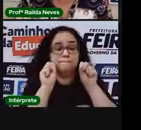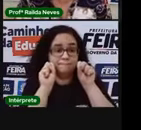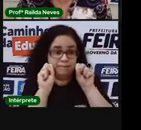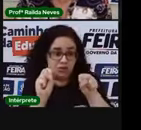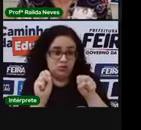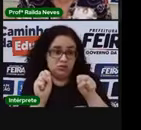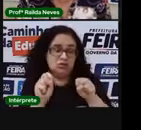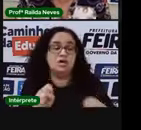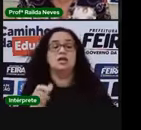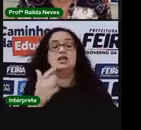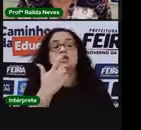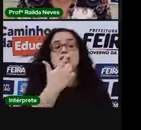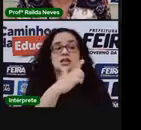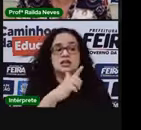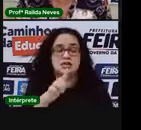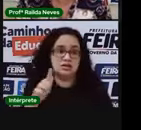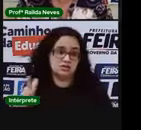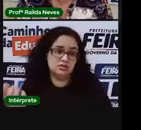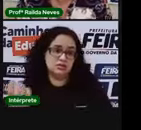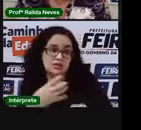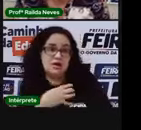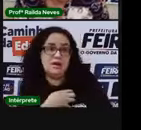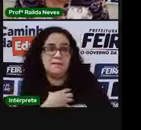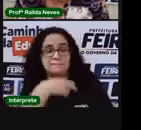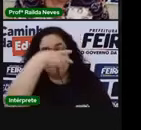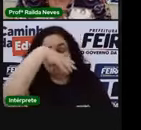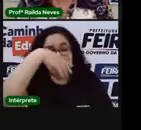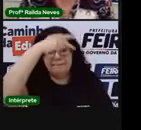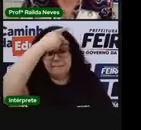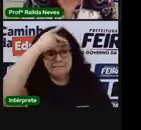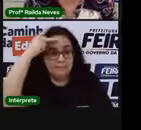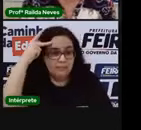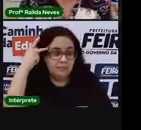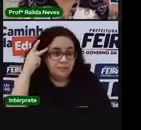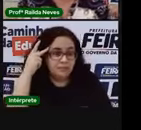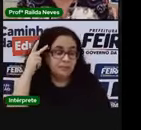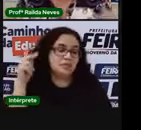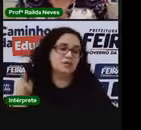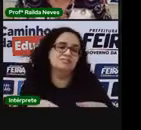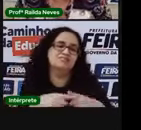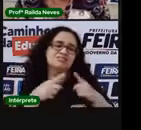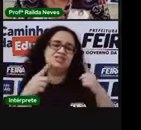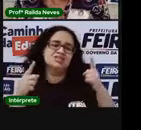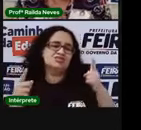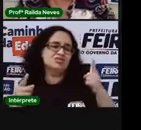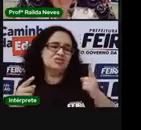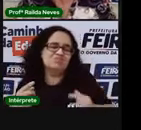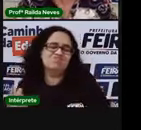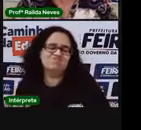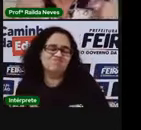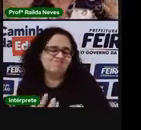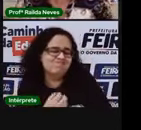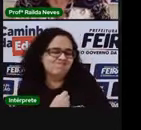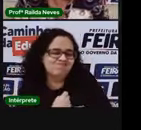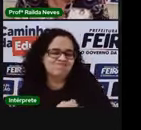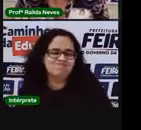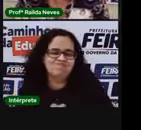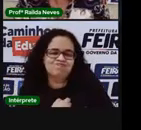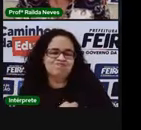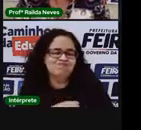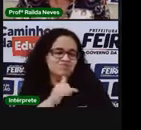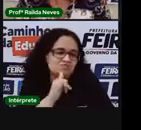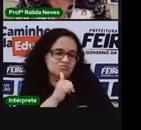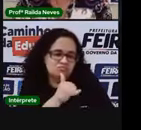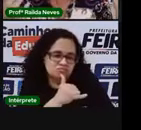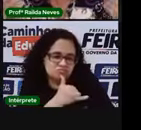ser que não tenha tido a intenção de magoar. Contudo, magoou. E magoou por quê? Porque o cabelo da